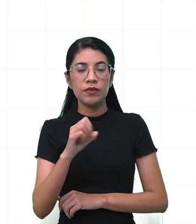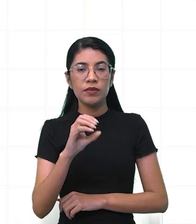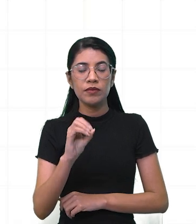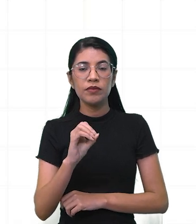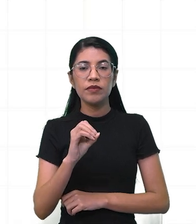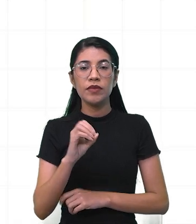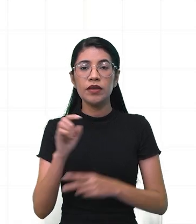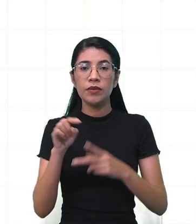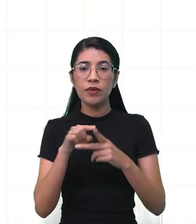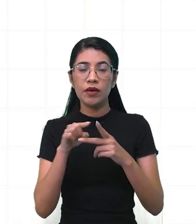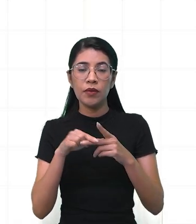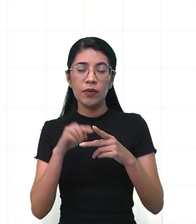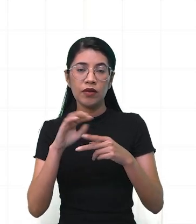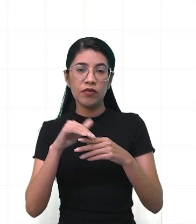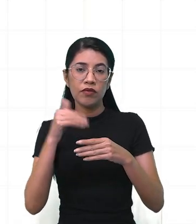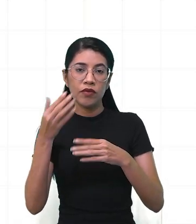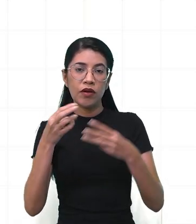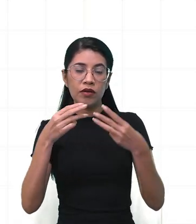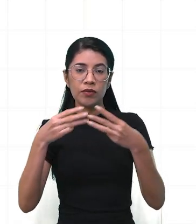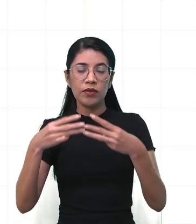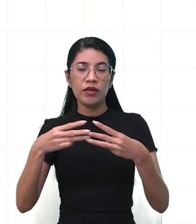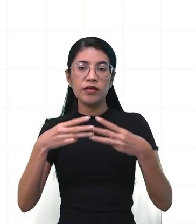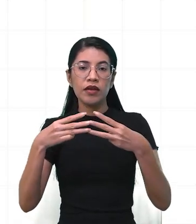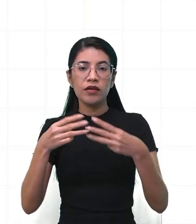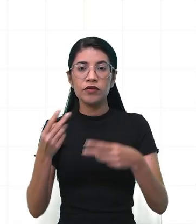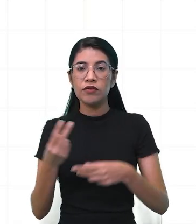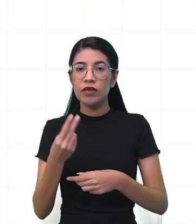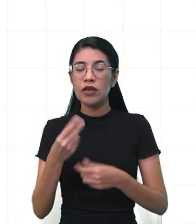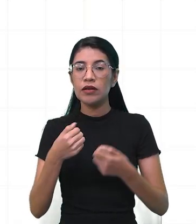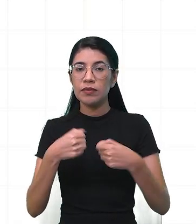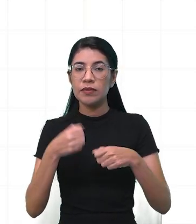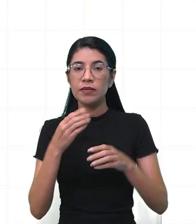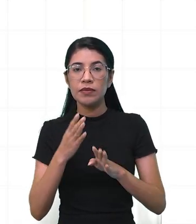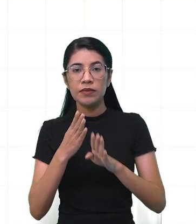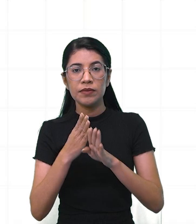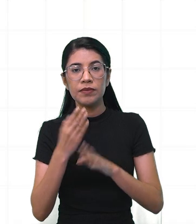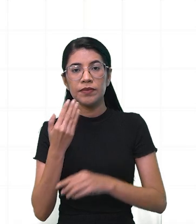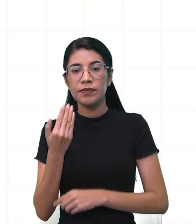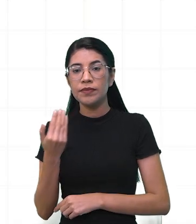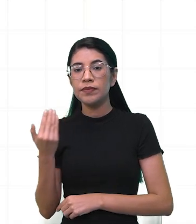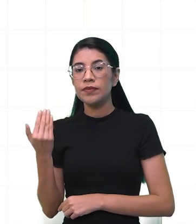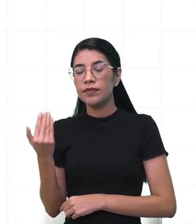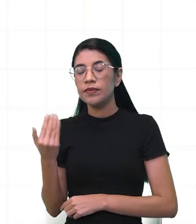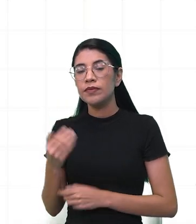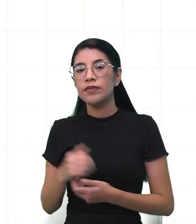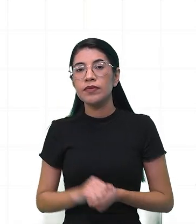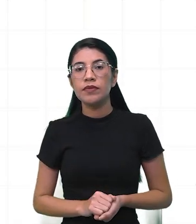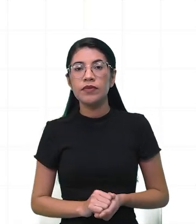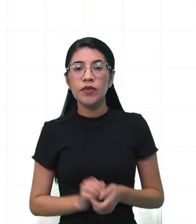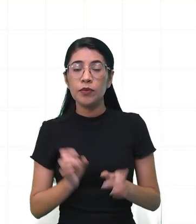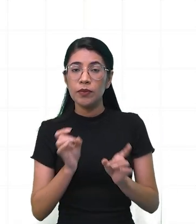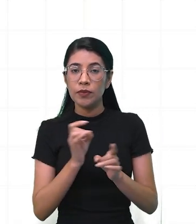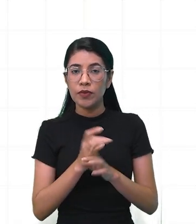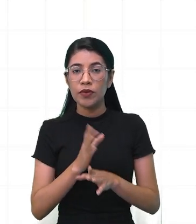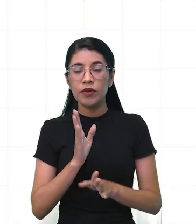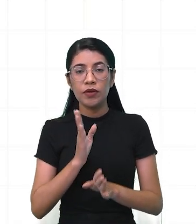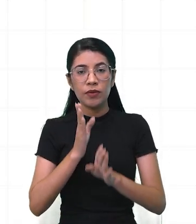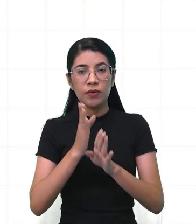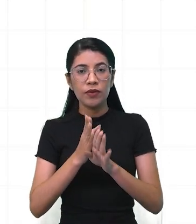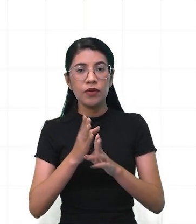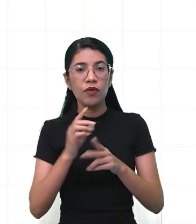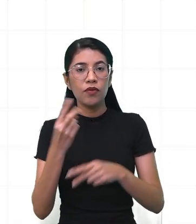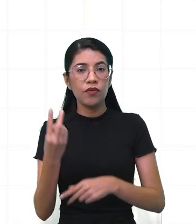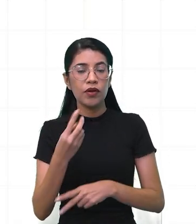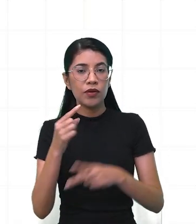externo do hexágono que ele precisa. Tá bom? Então é dessa maneira que a gente vai encontrar os